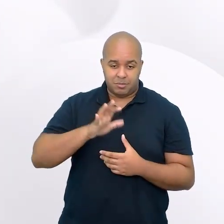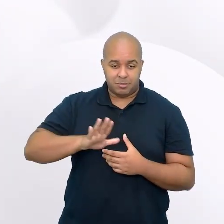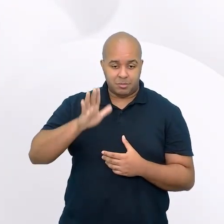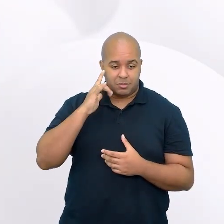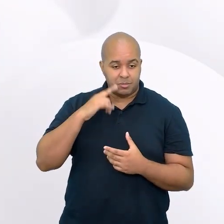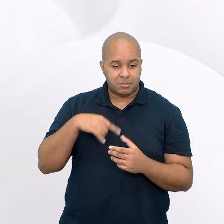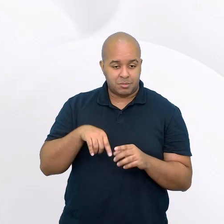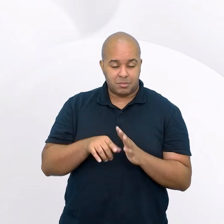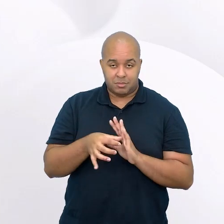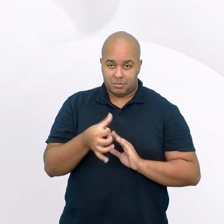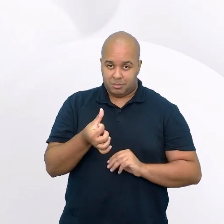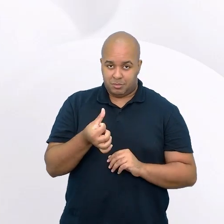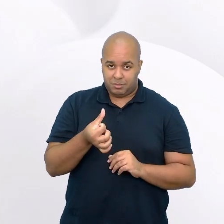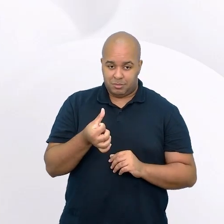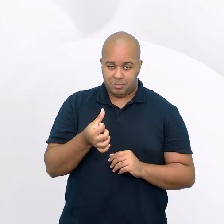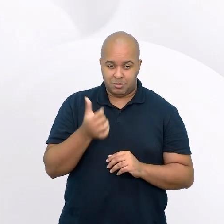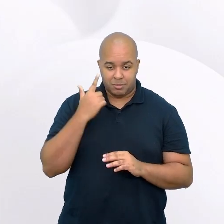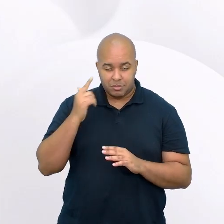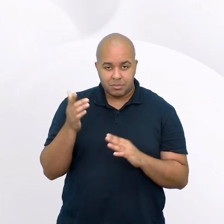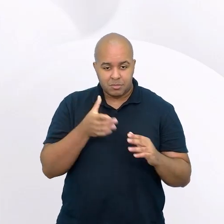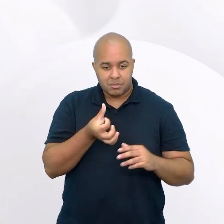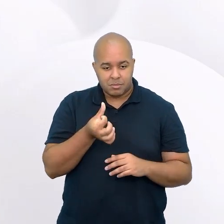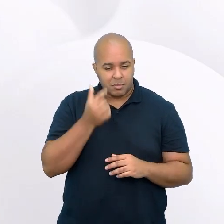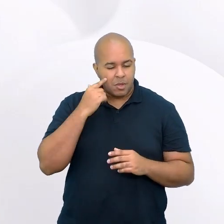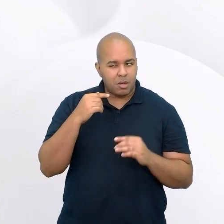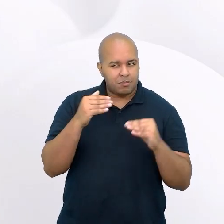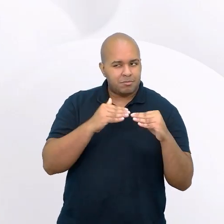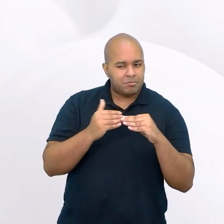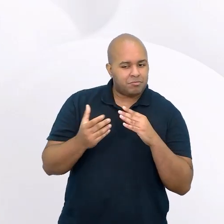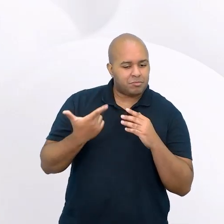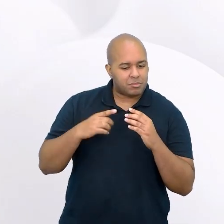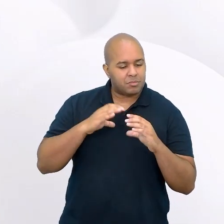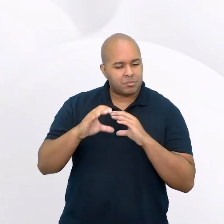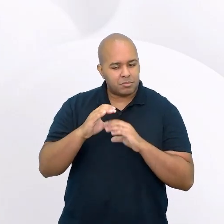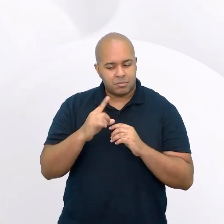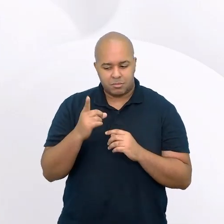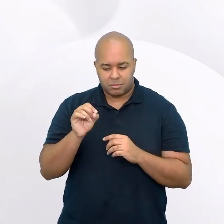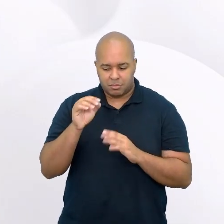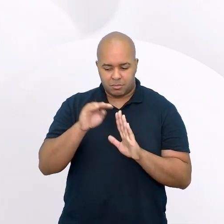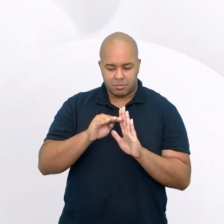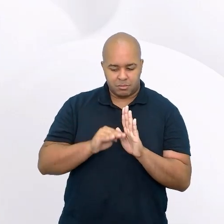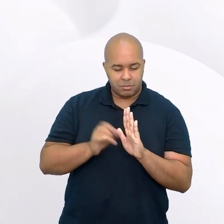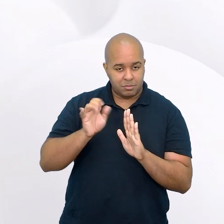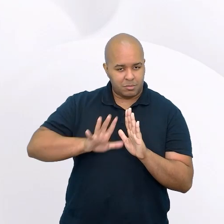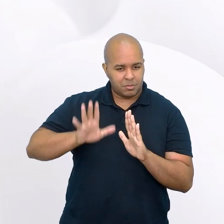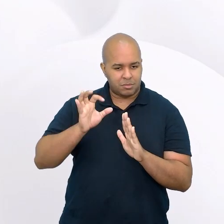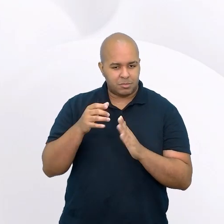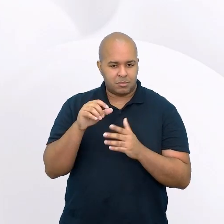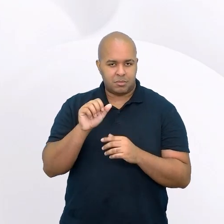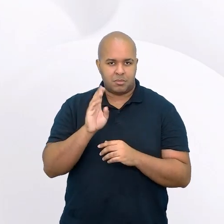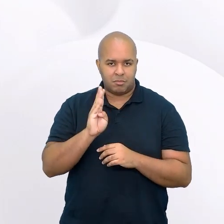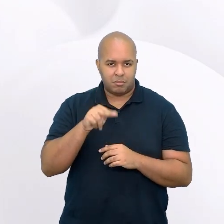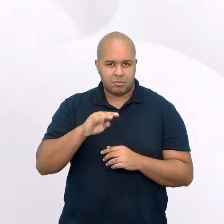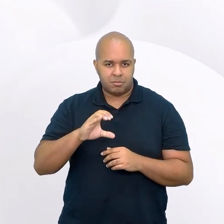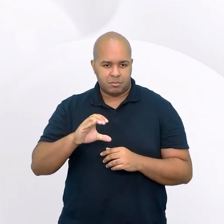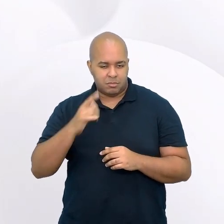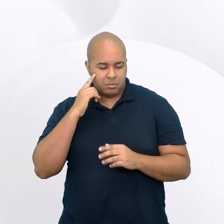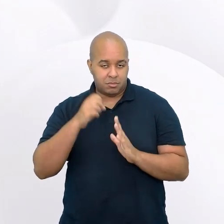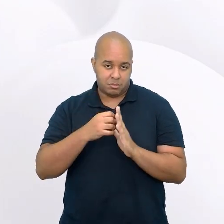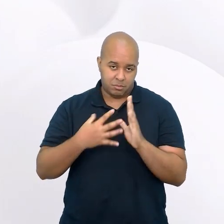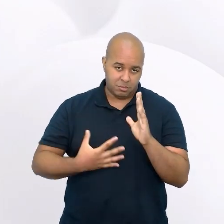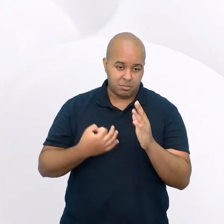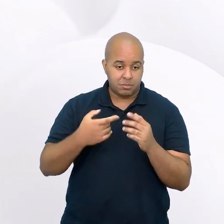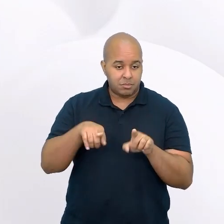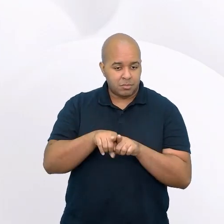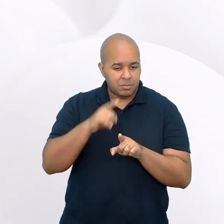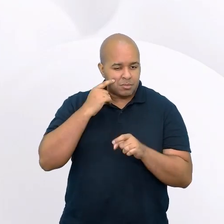6 que elas vão dialogar as 10 competências gerais da bncc do currículo